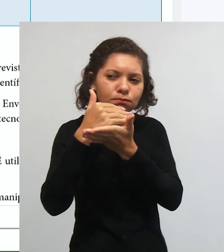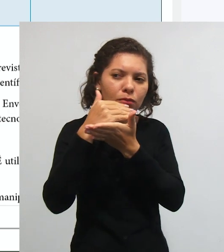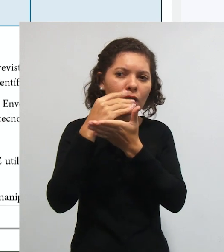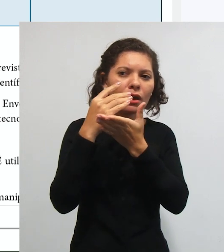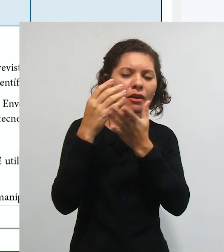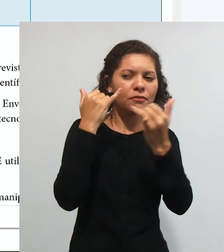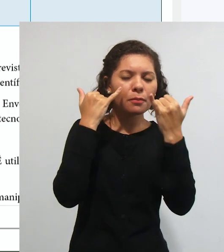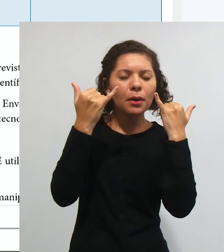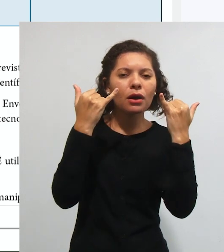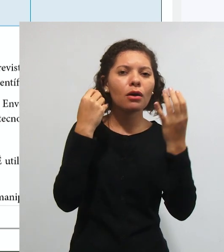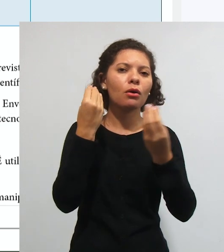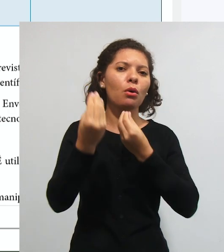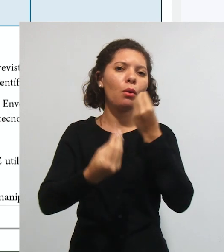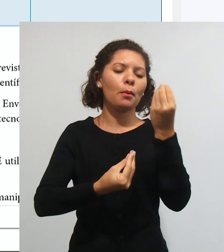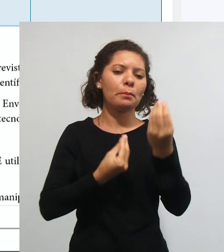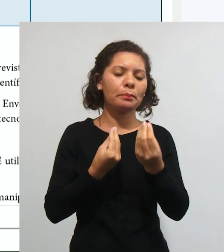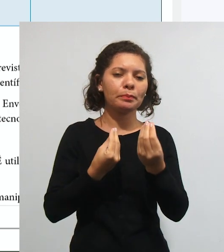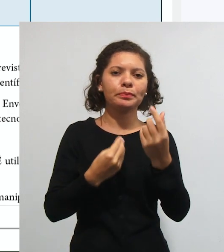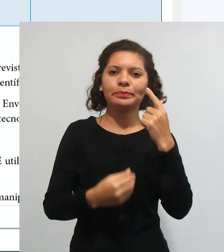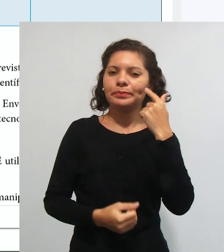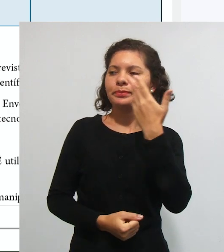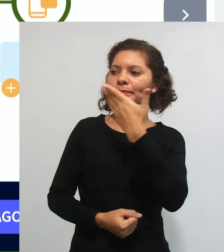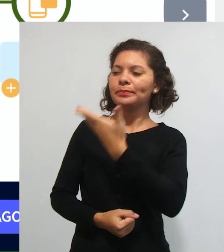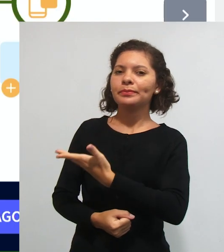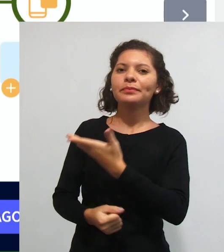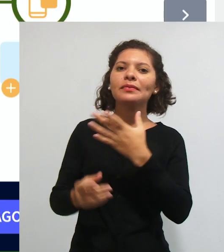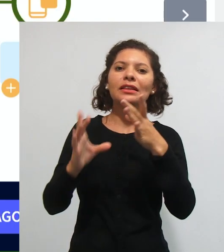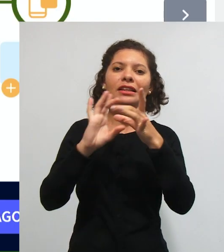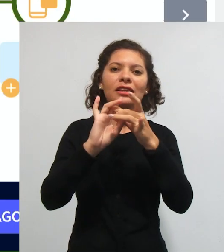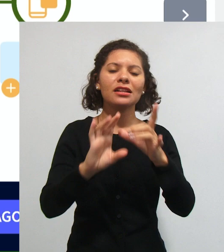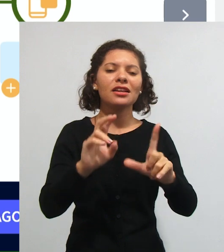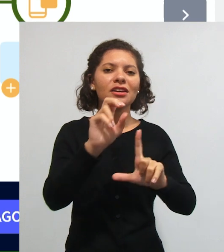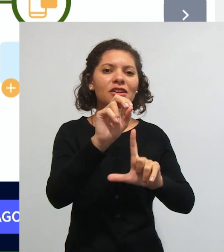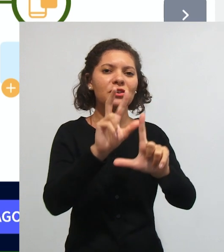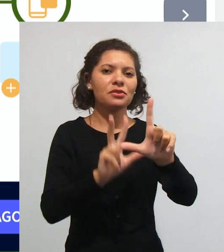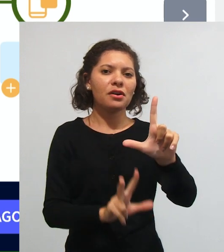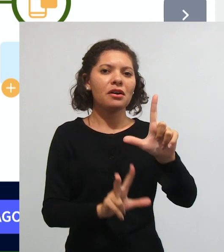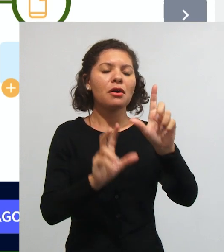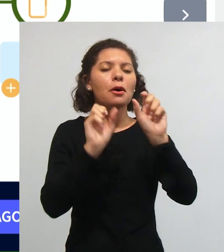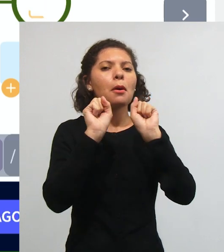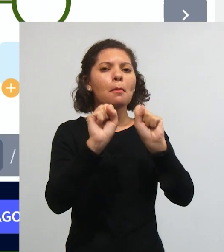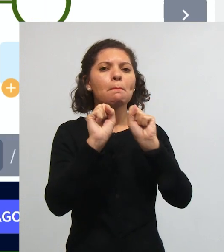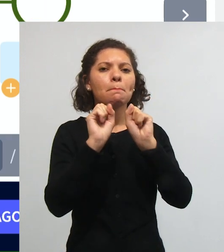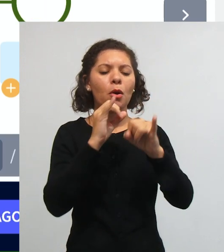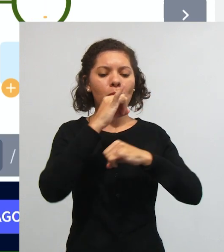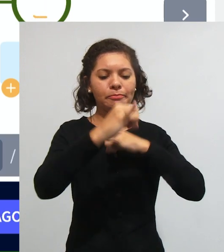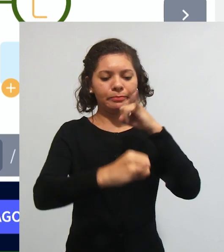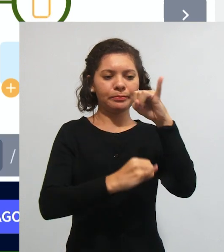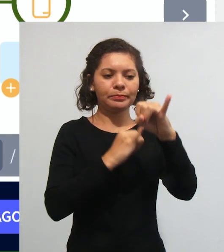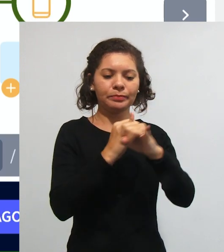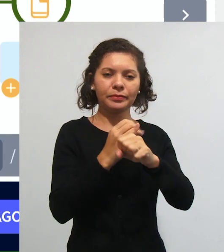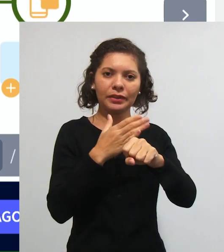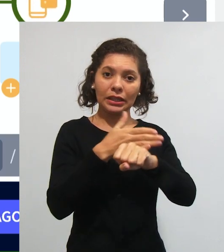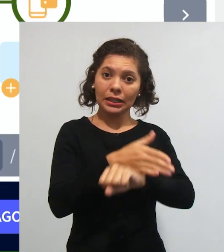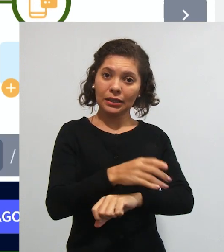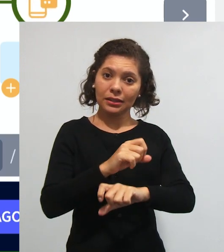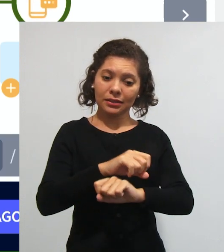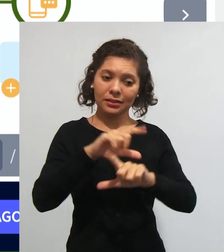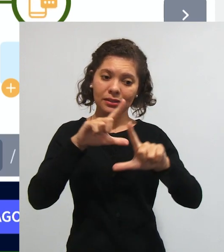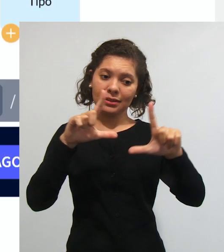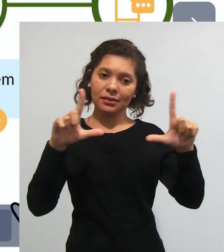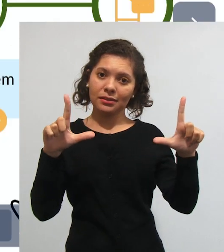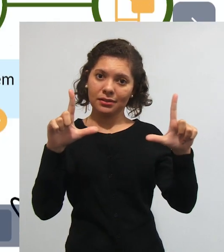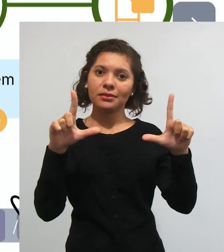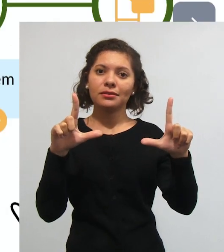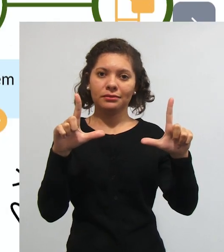de informação, a natureza. Então, esse livro está disponível no ambiente virtual, você pode acessá-lo para conferir se o que eu estou falando é